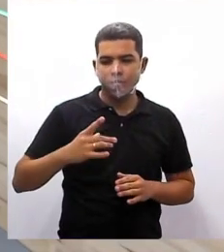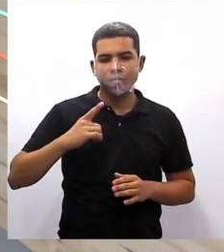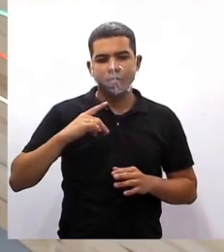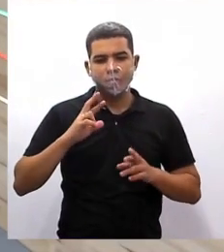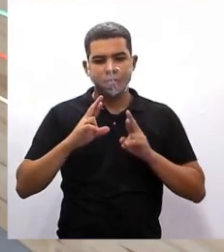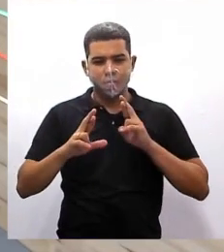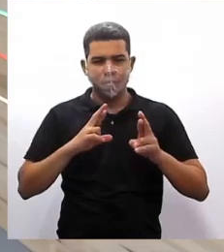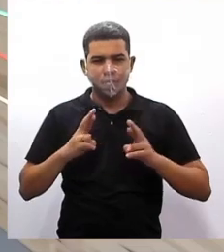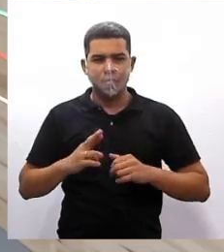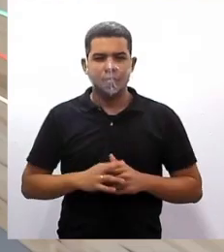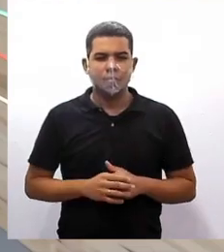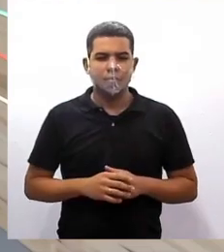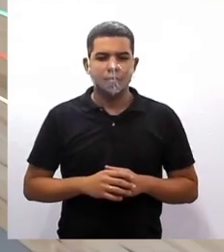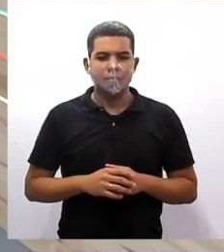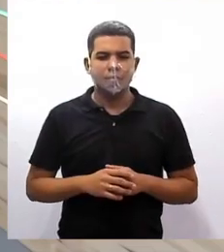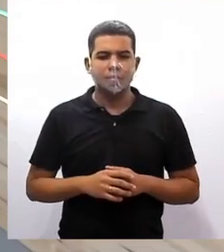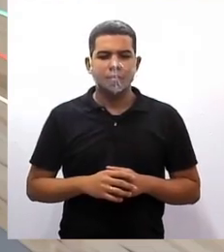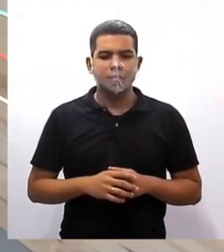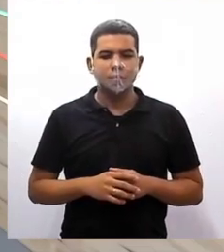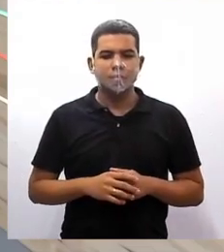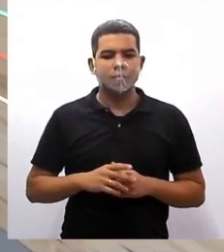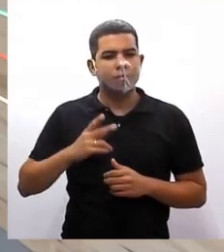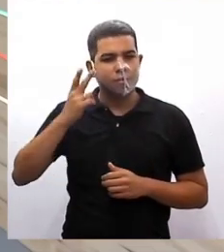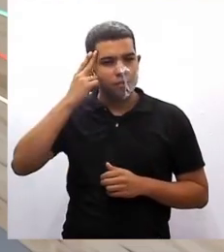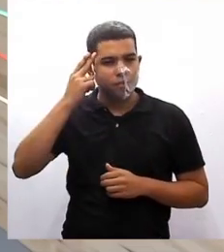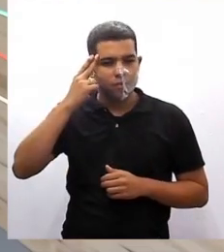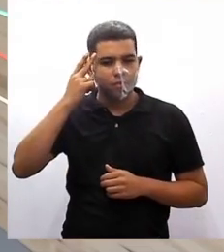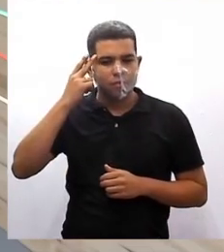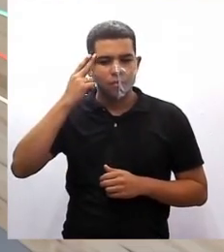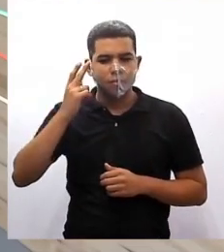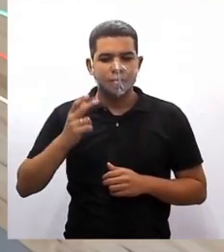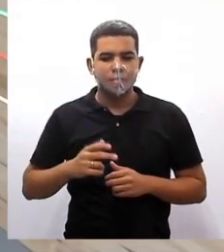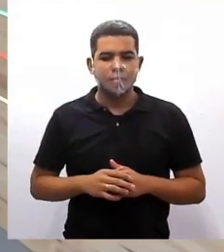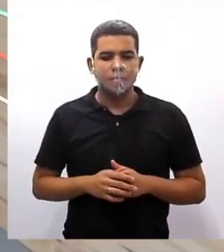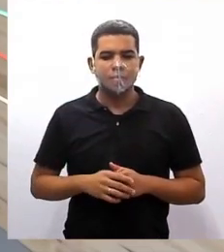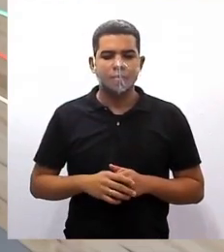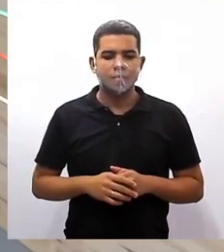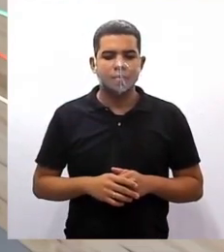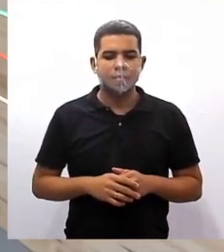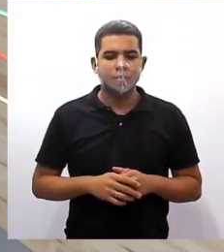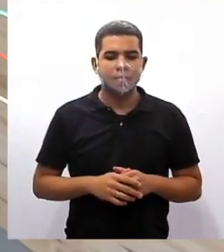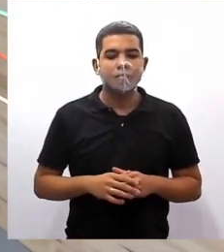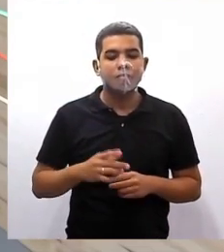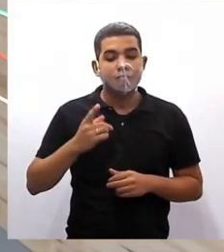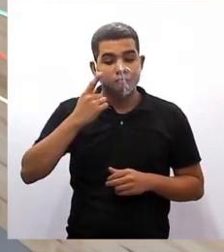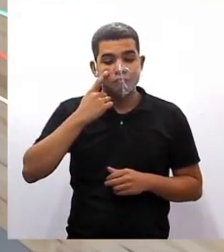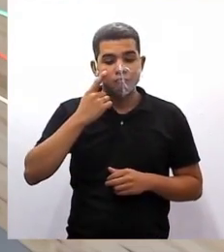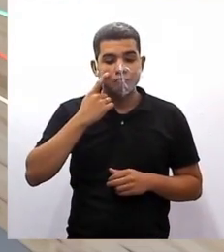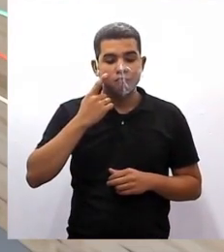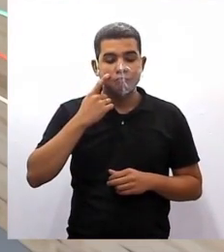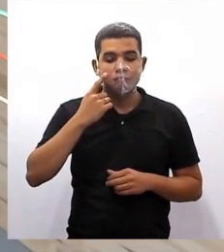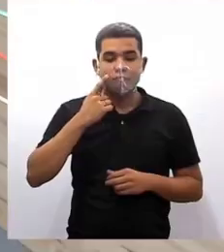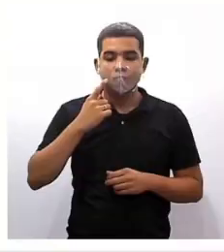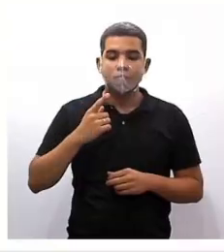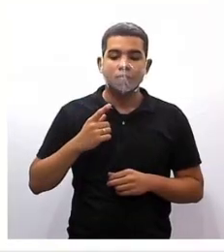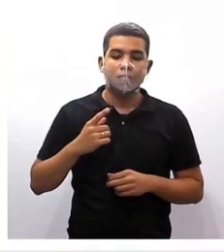resolver. Resolver normalmente. Massa, não é? Então, ó, veja aí na tela de